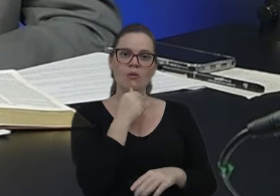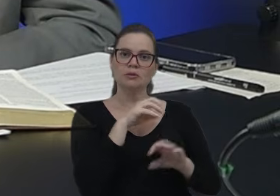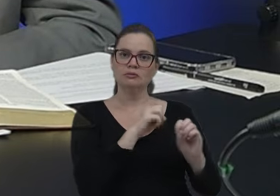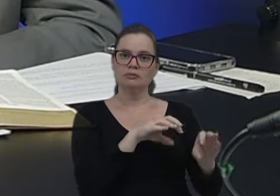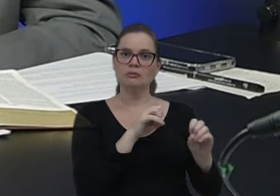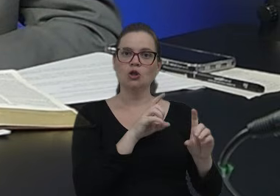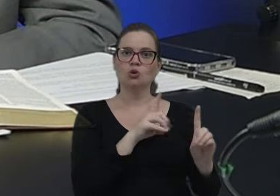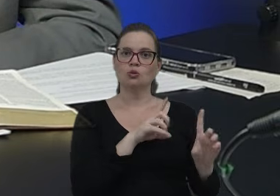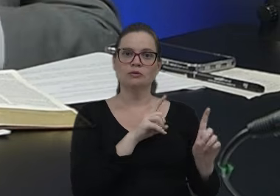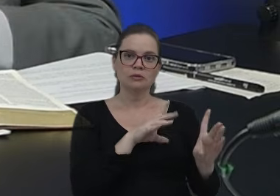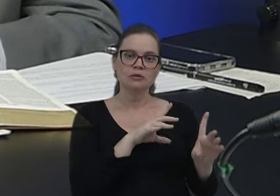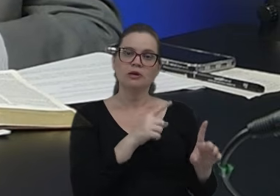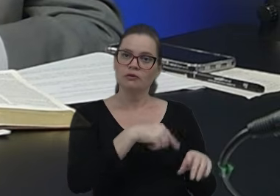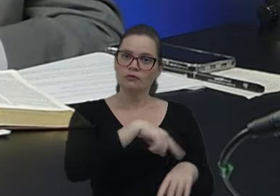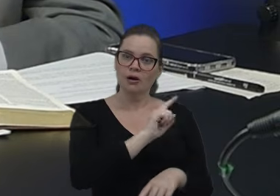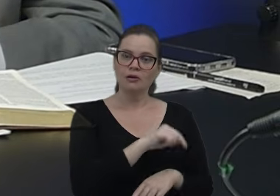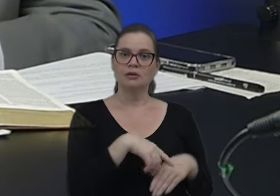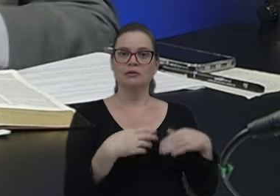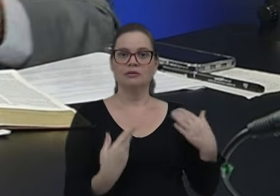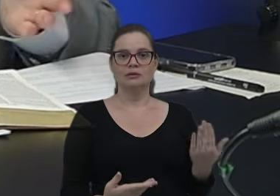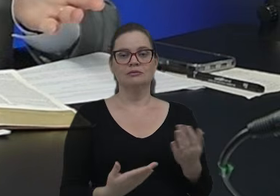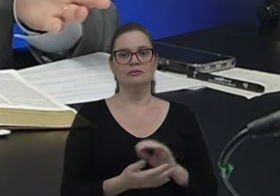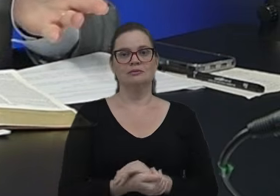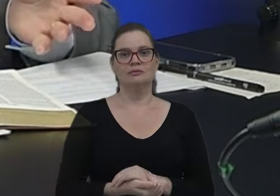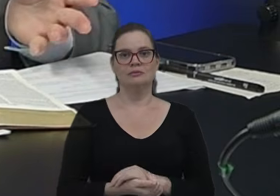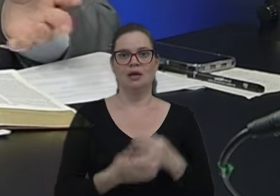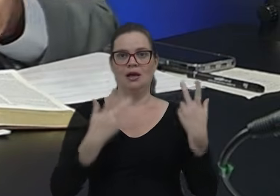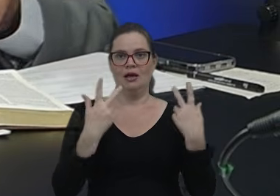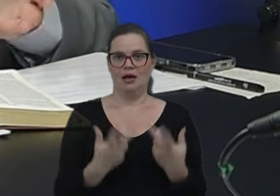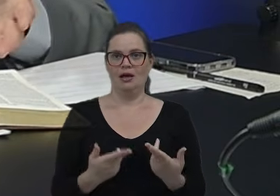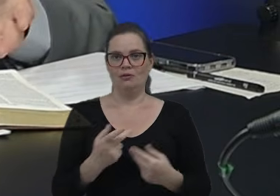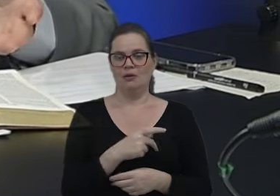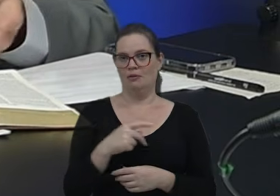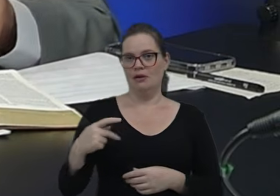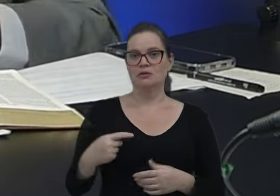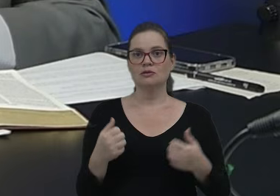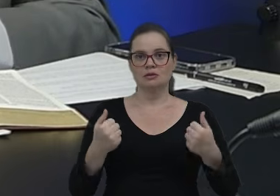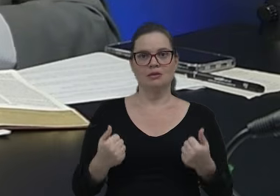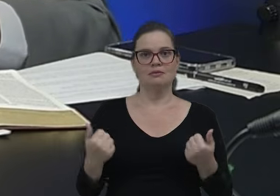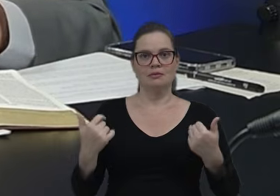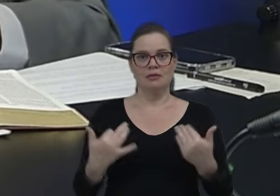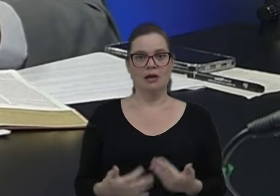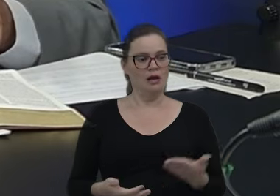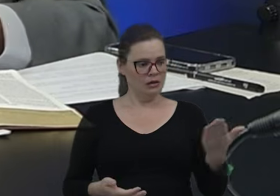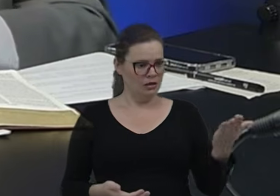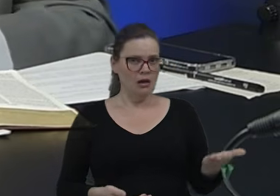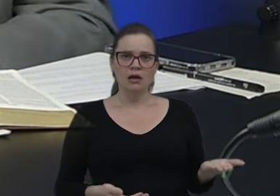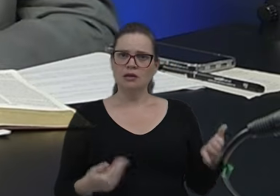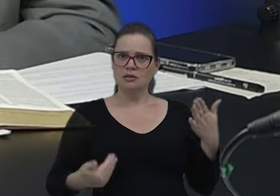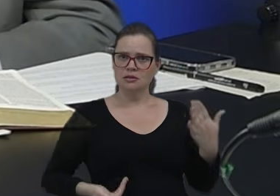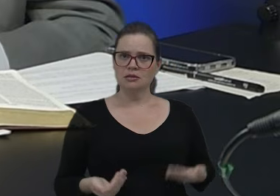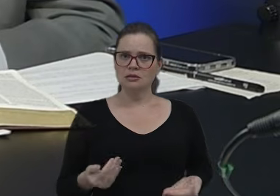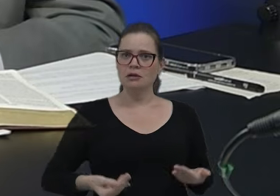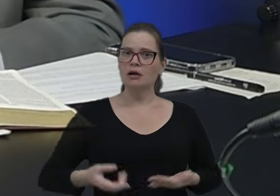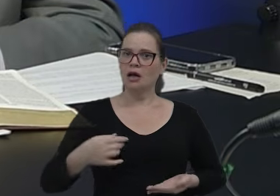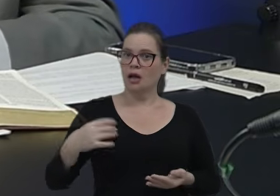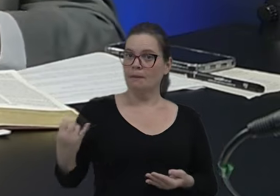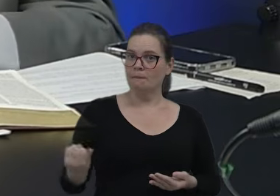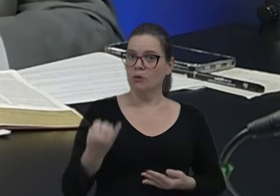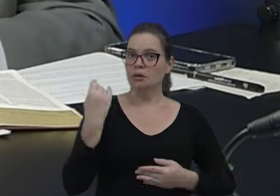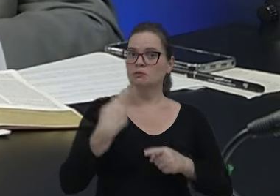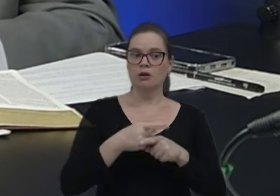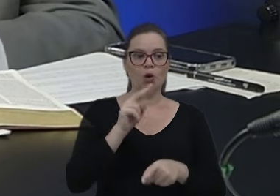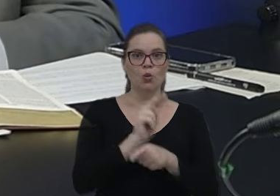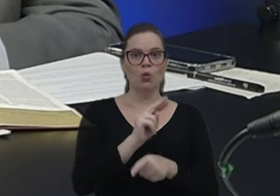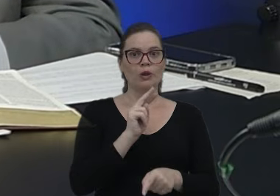nesse momento, um homem, igual o pastor Kleber falou, importante, que cuidava dos tesouros,